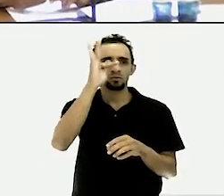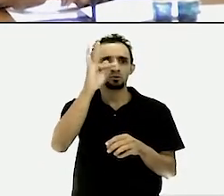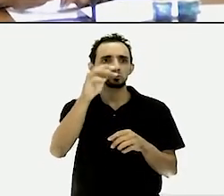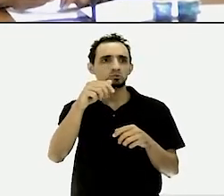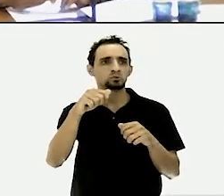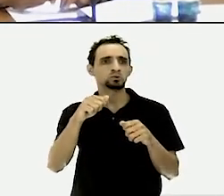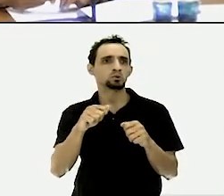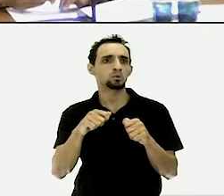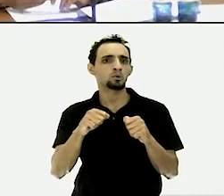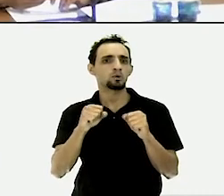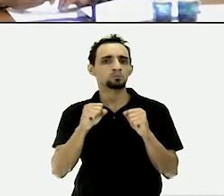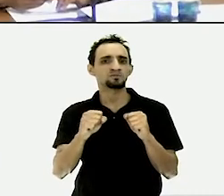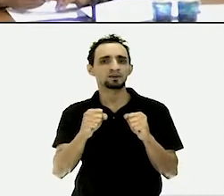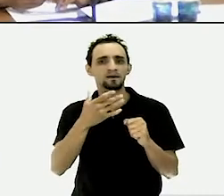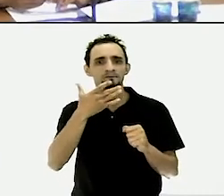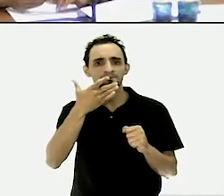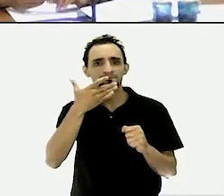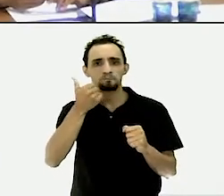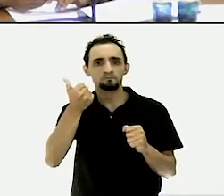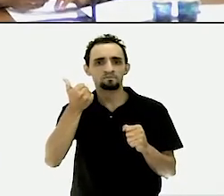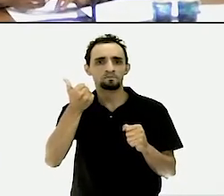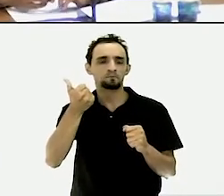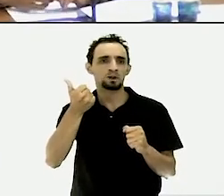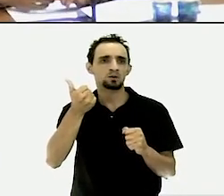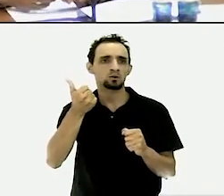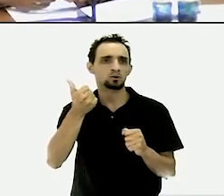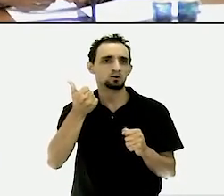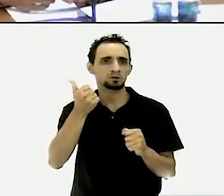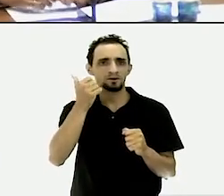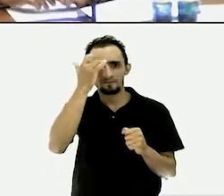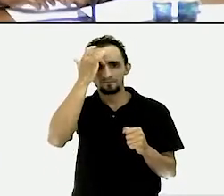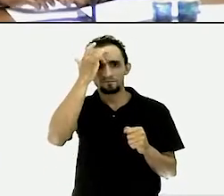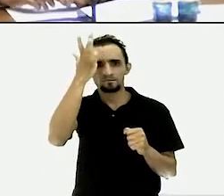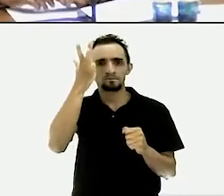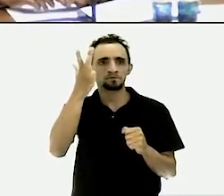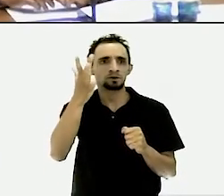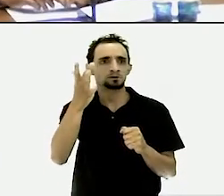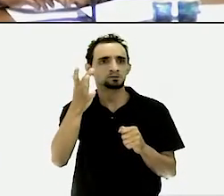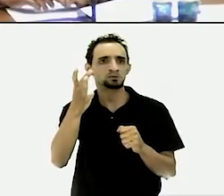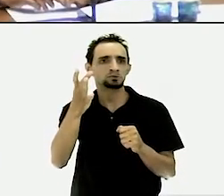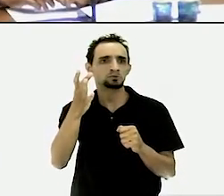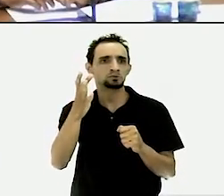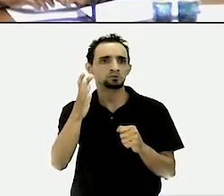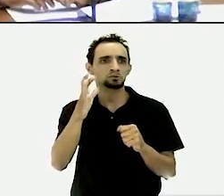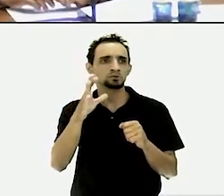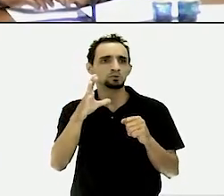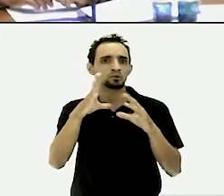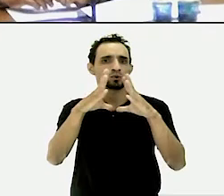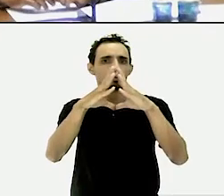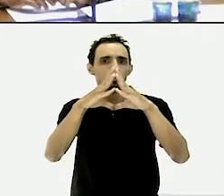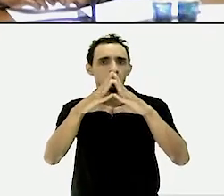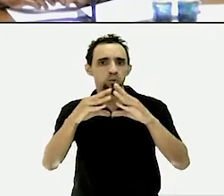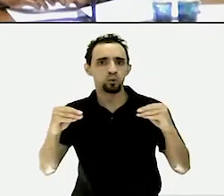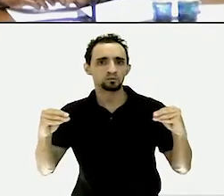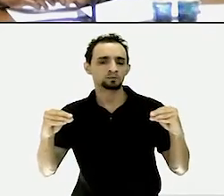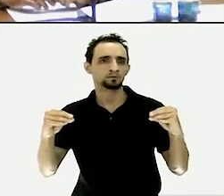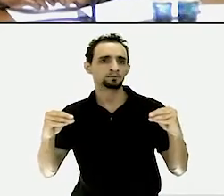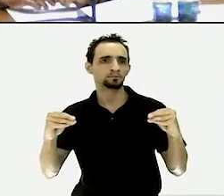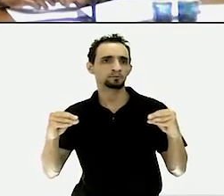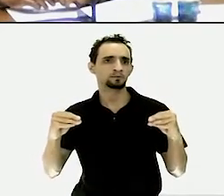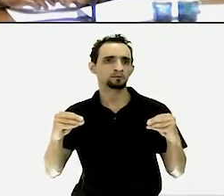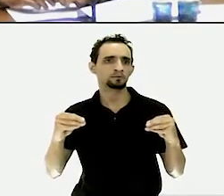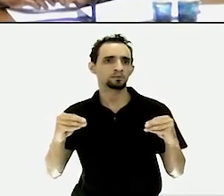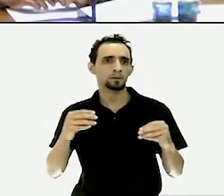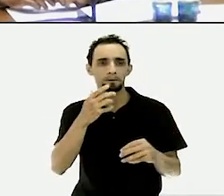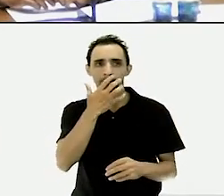tragédia para depois ter que tomar as providências. Então, eu estou pedindo